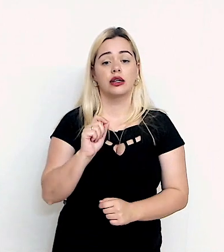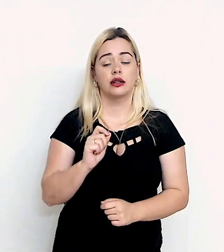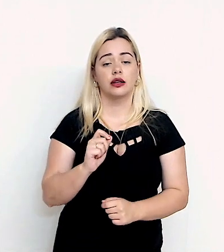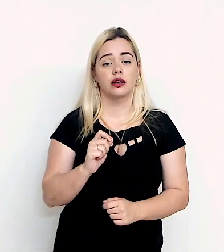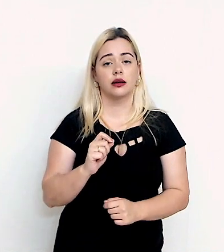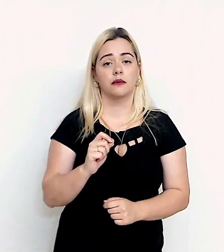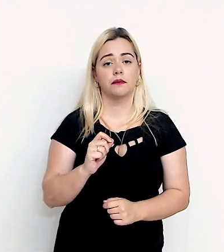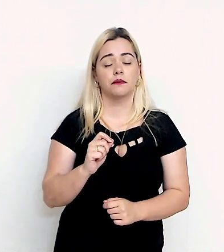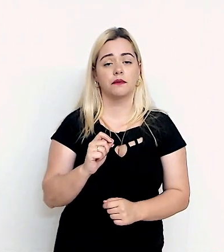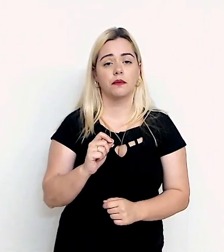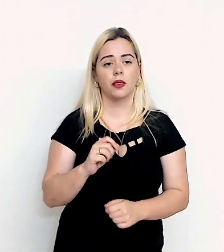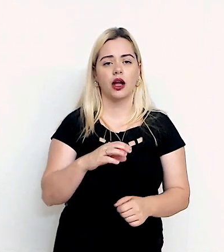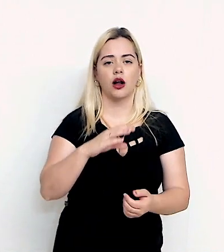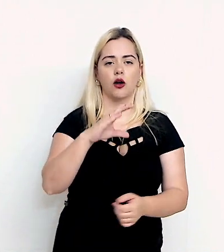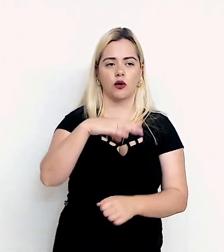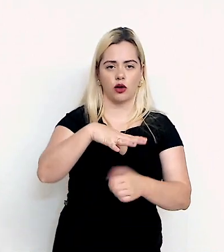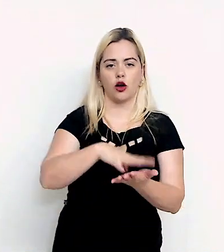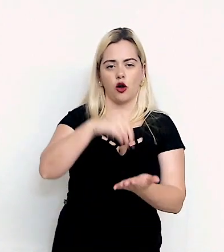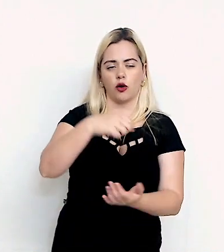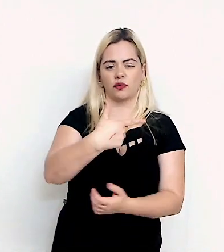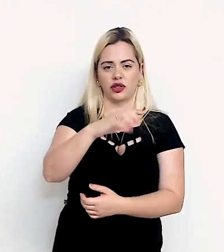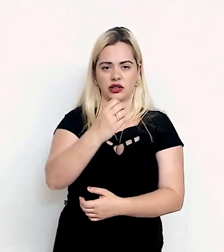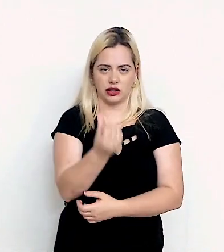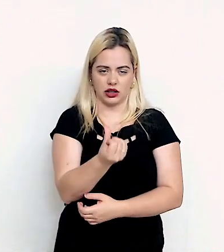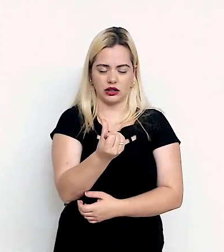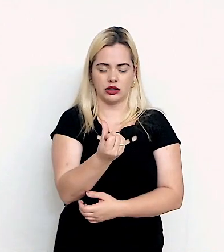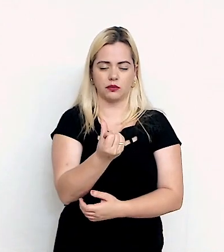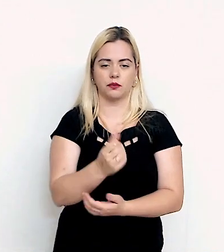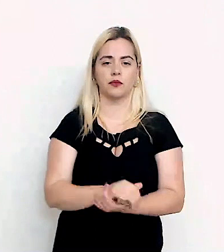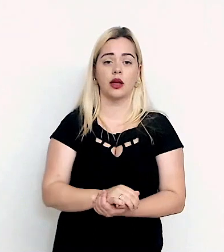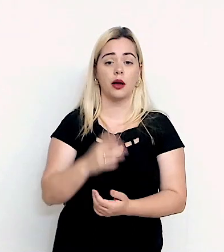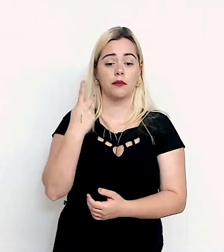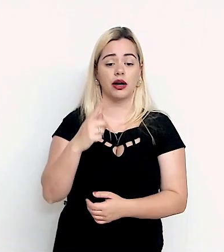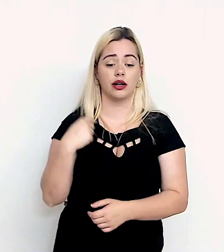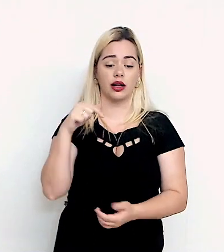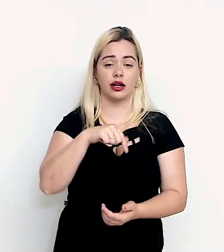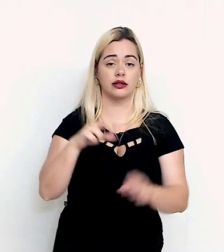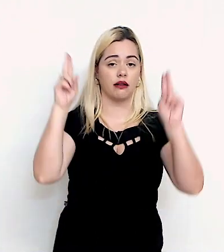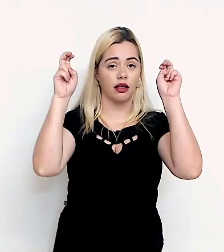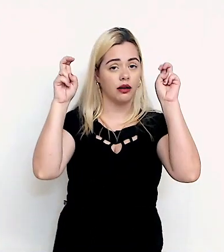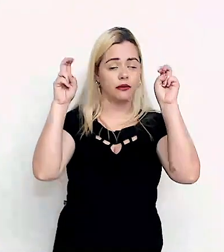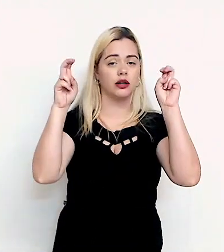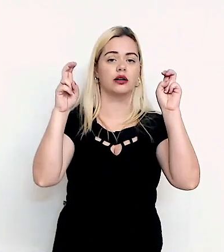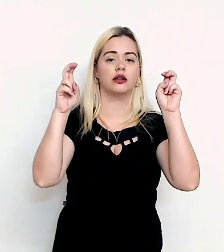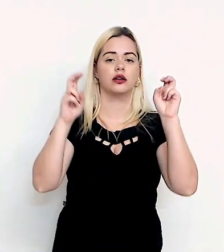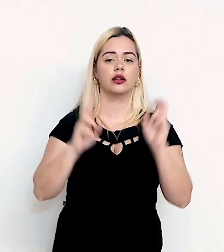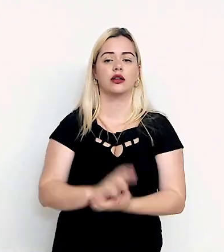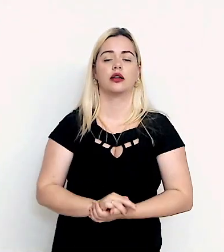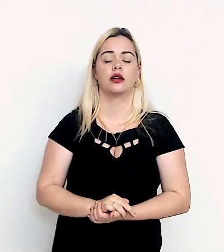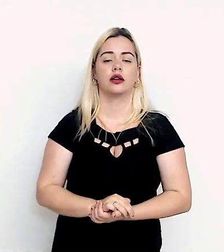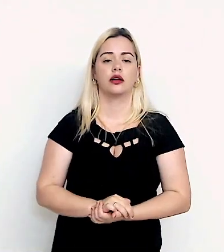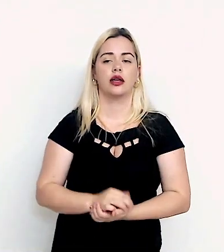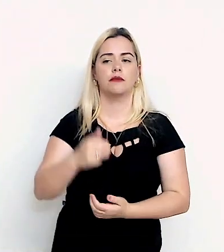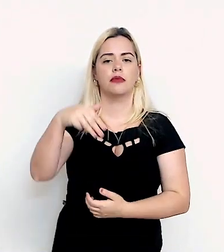precederá a cop 26 se refere especificamente a essa a marca da República